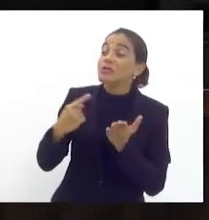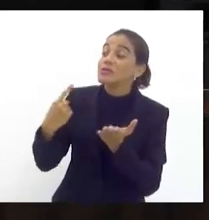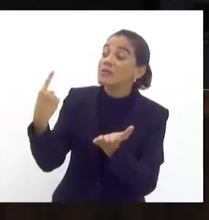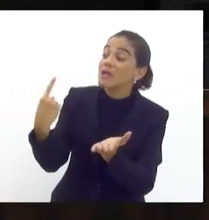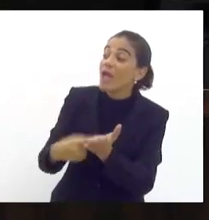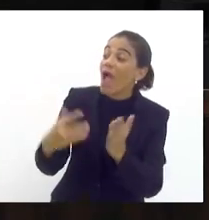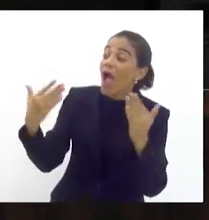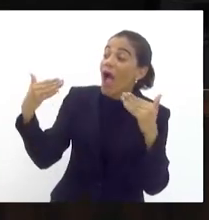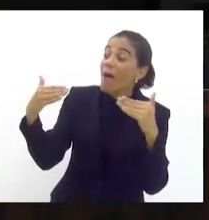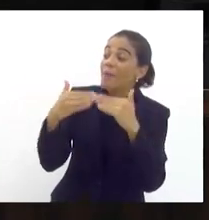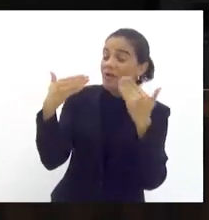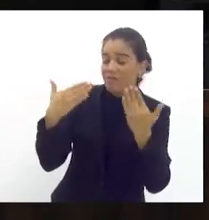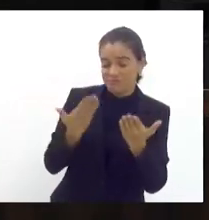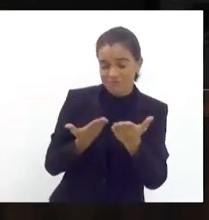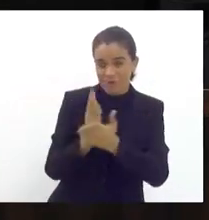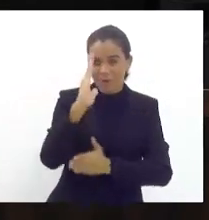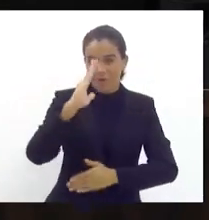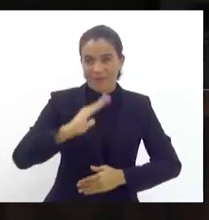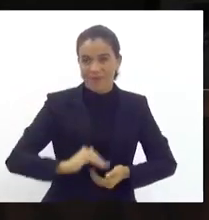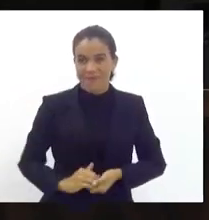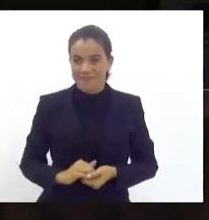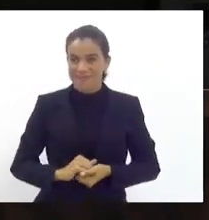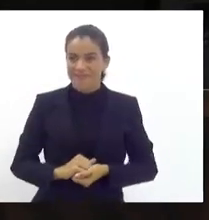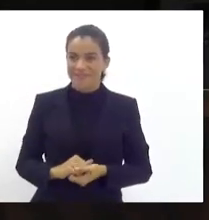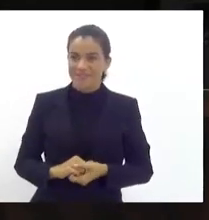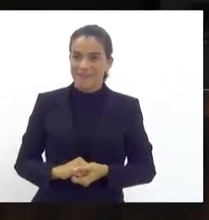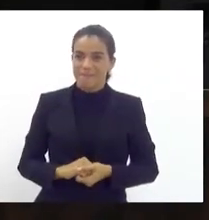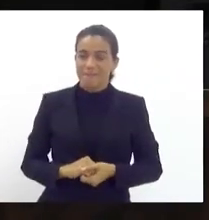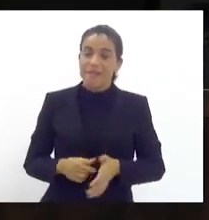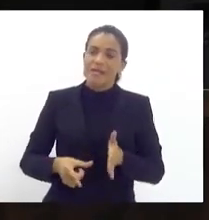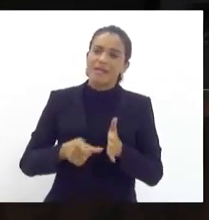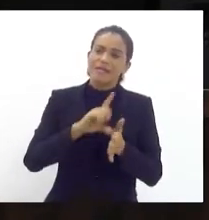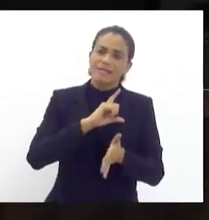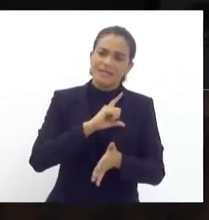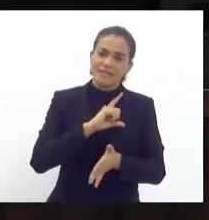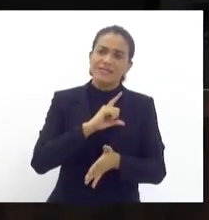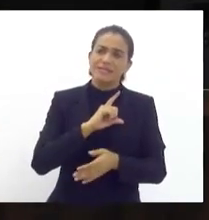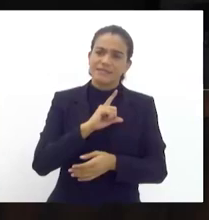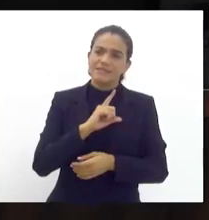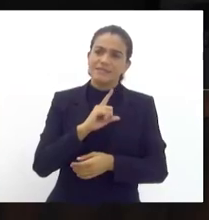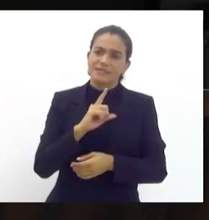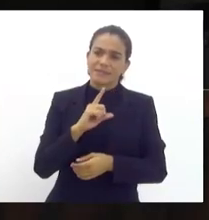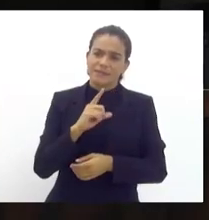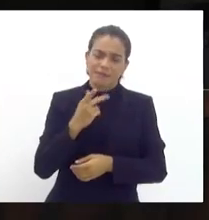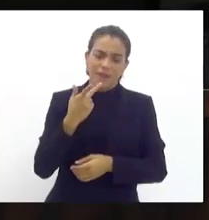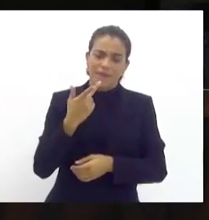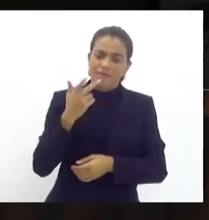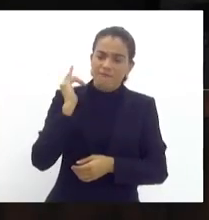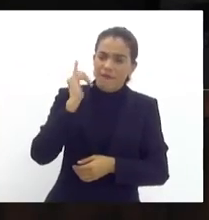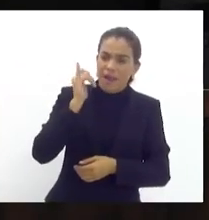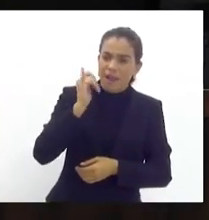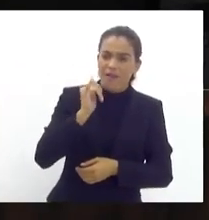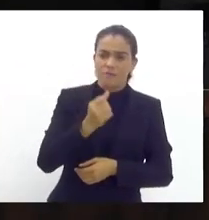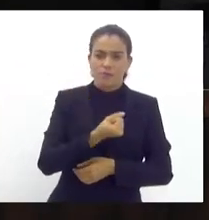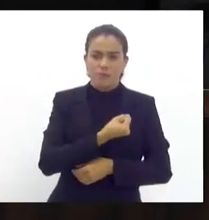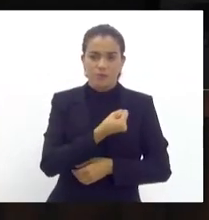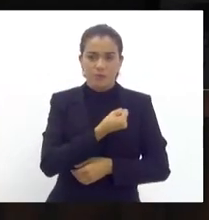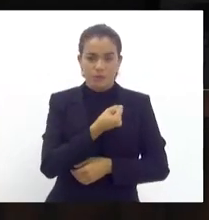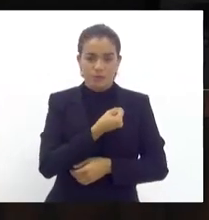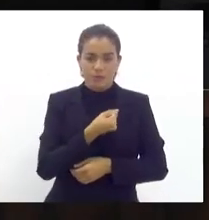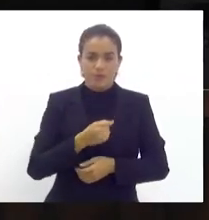mais do que aprovado eu gostaria antes de mais nada antes a gente cantar o próximo é